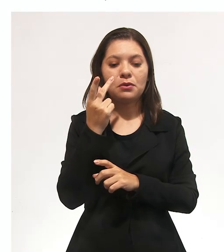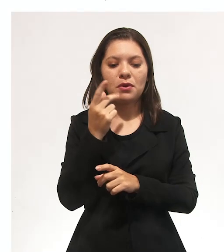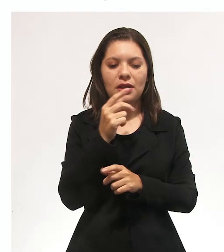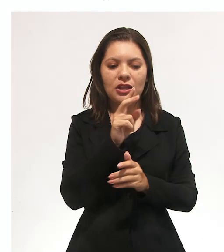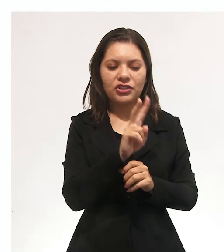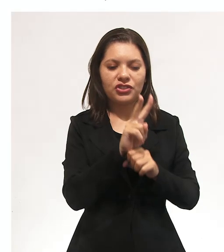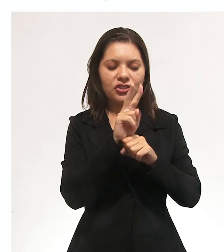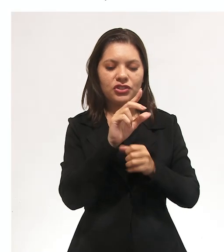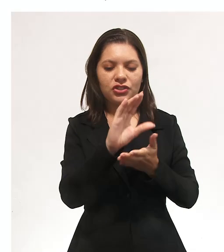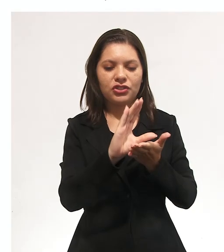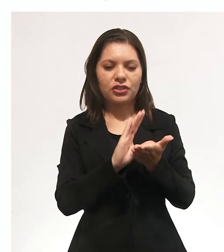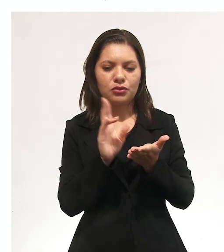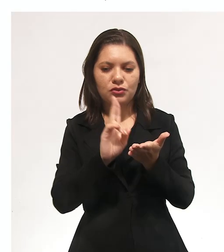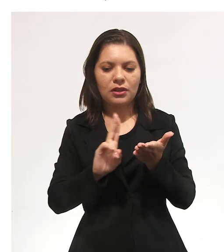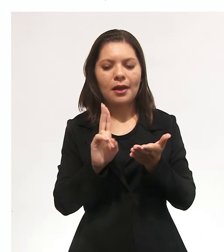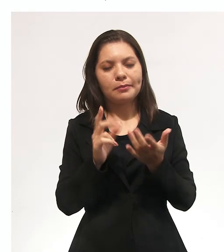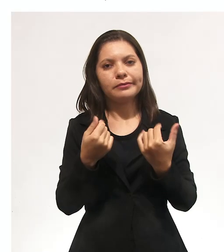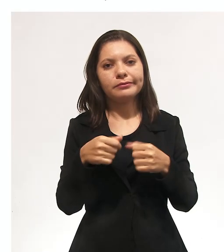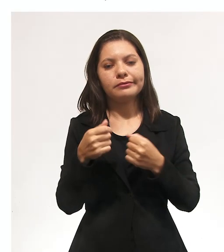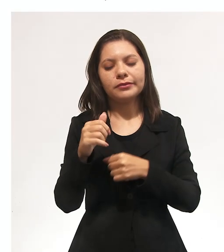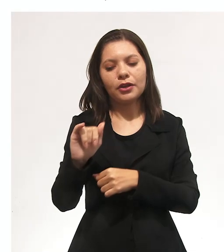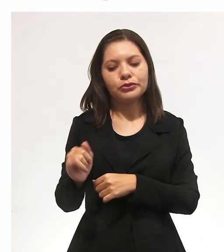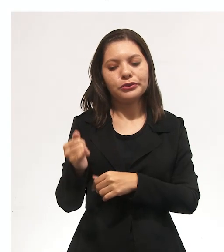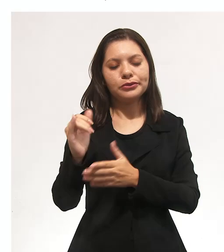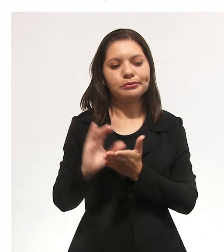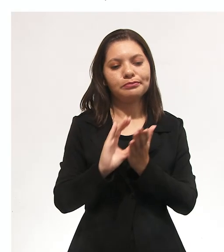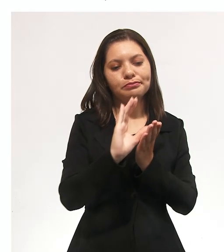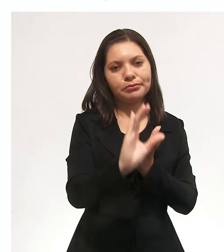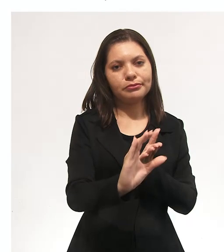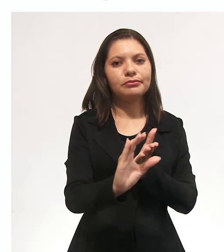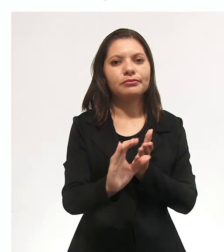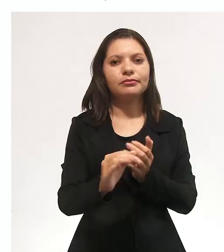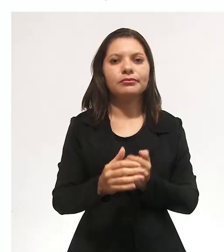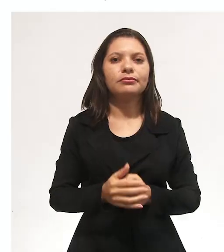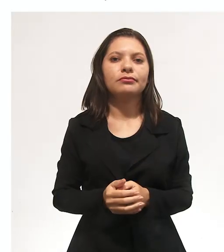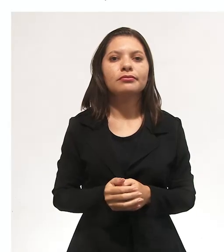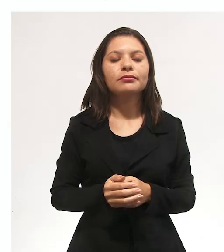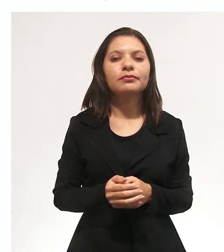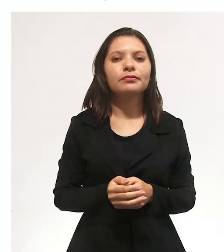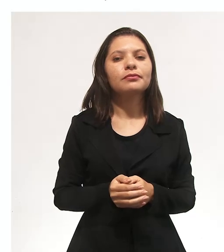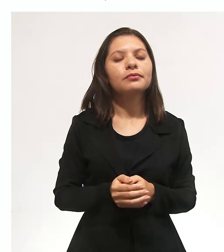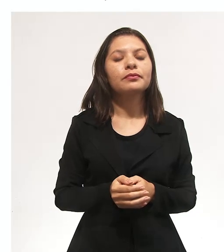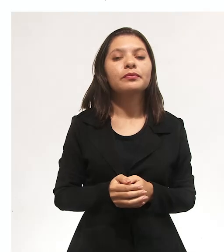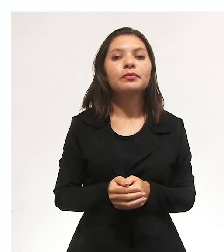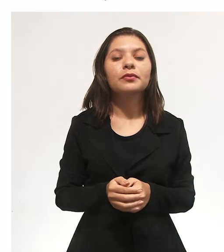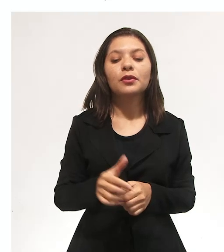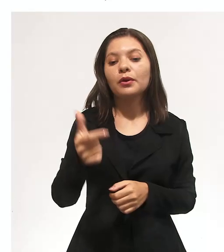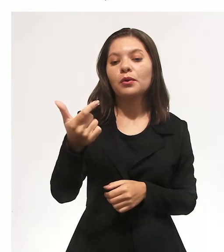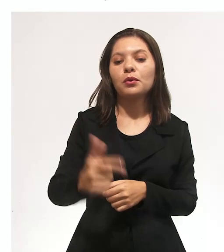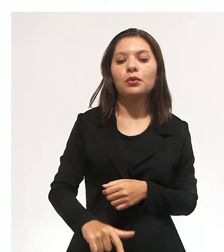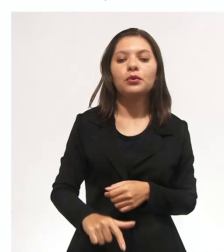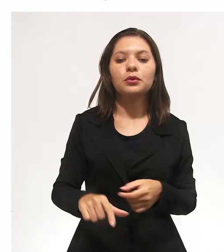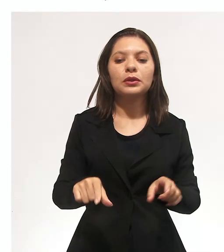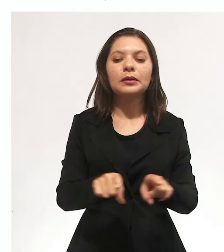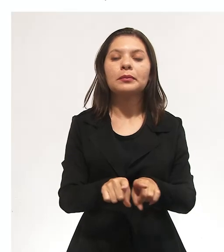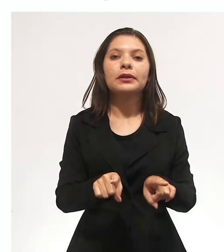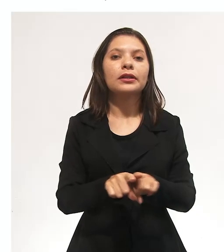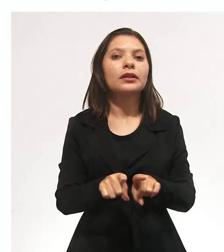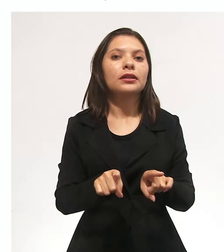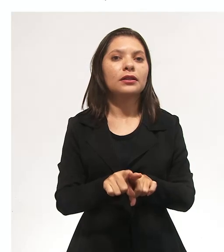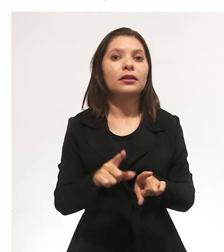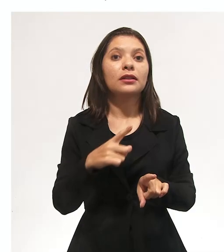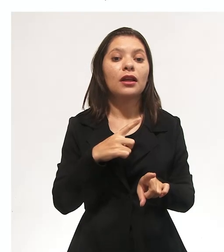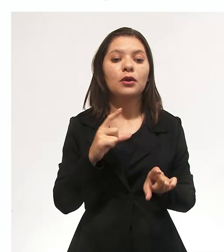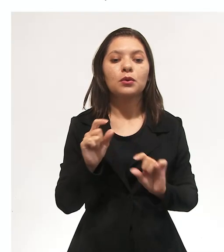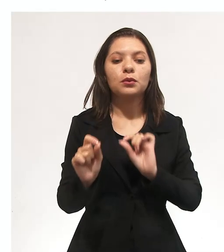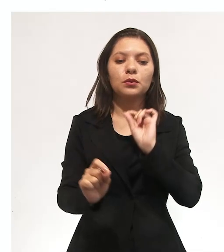dinheiro durante um período de tempo. Além desse juro, nós também colocamos